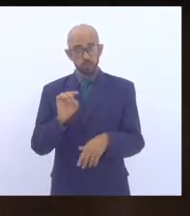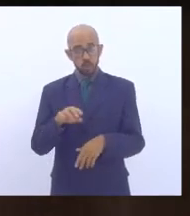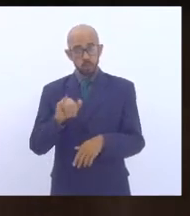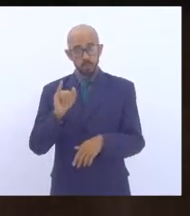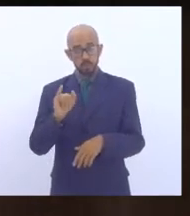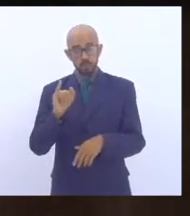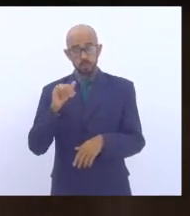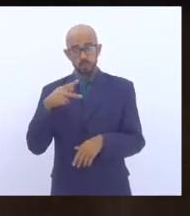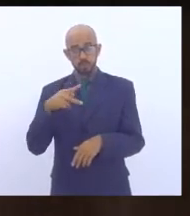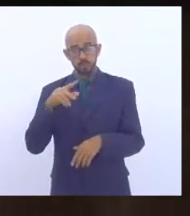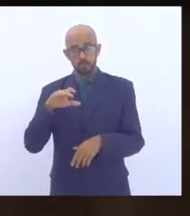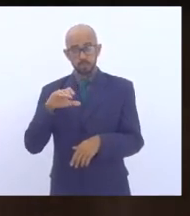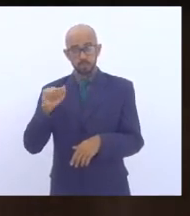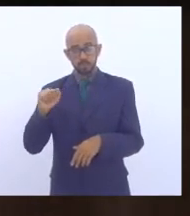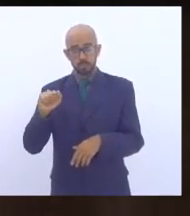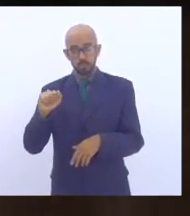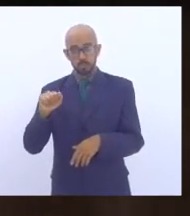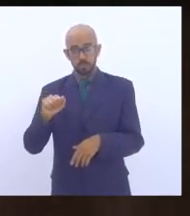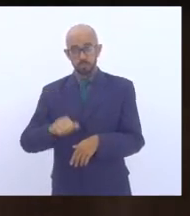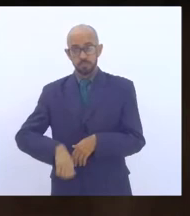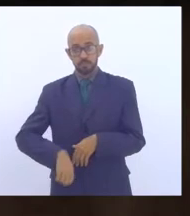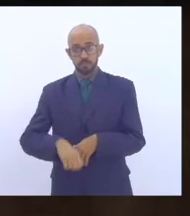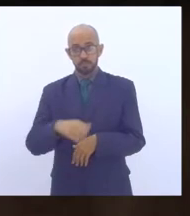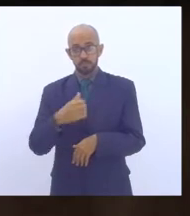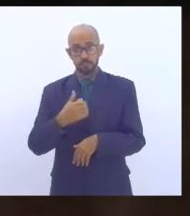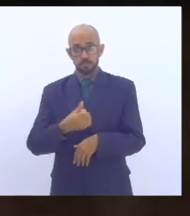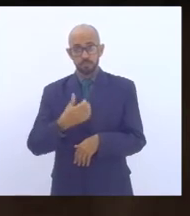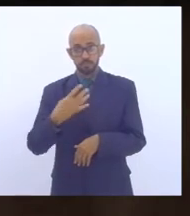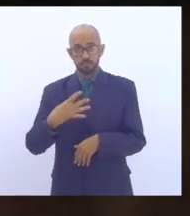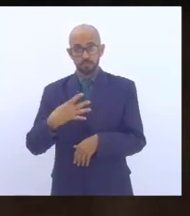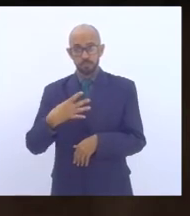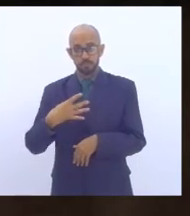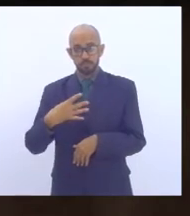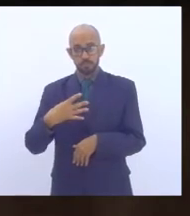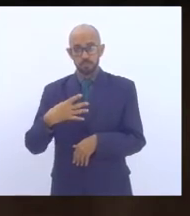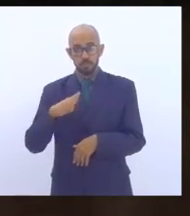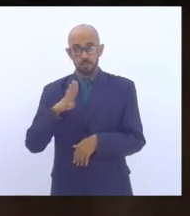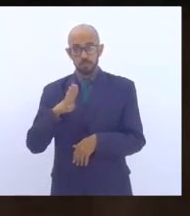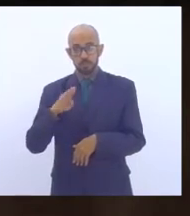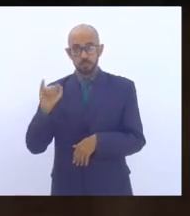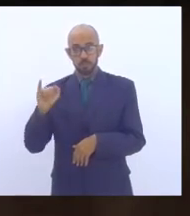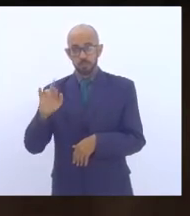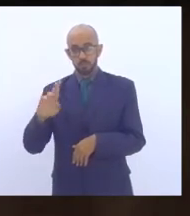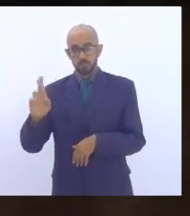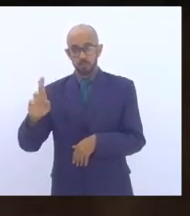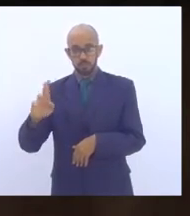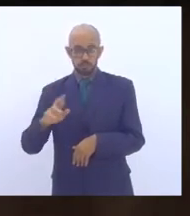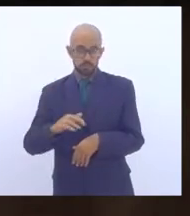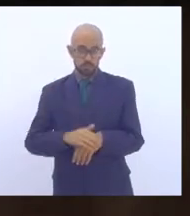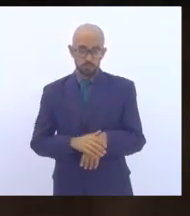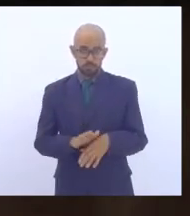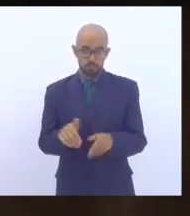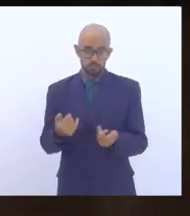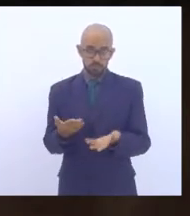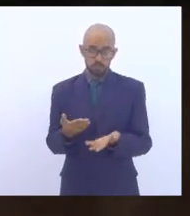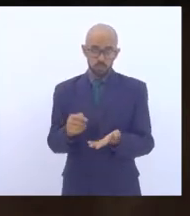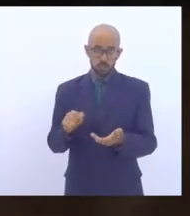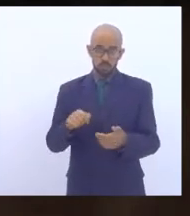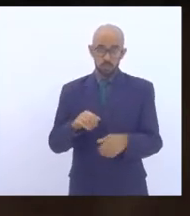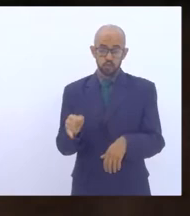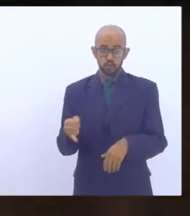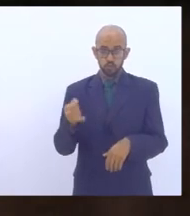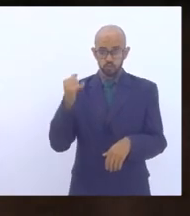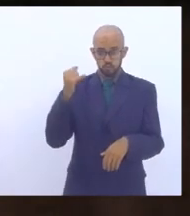IPCA seriam 64000000 aproximadamente Então essa cobrança dos